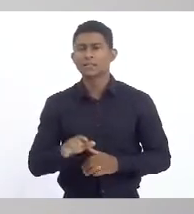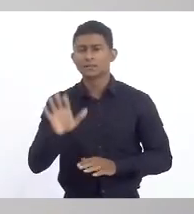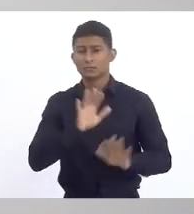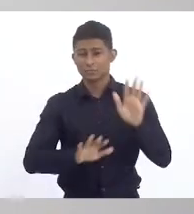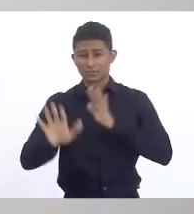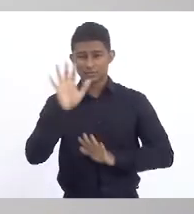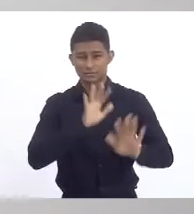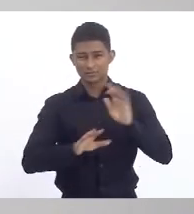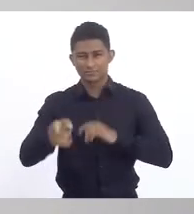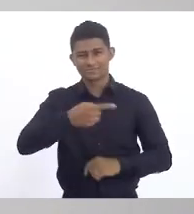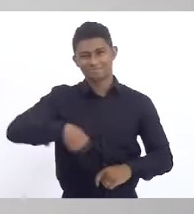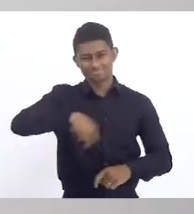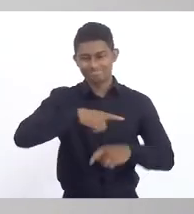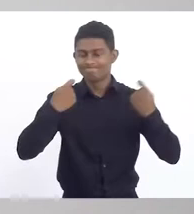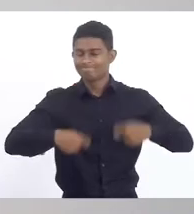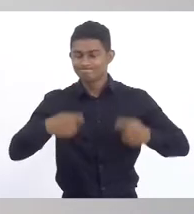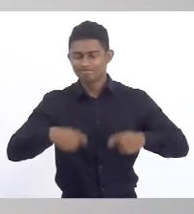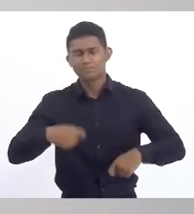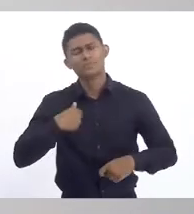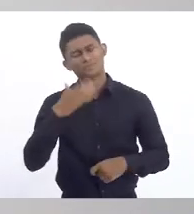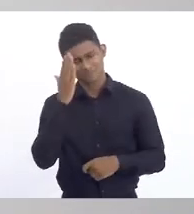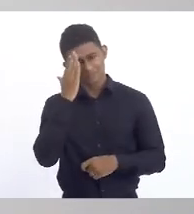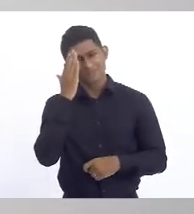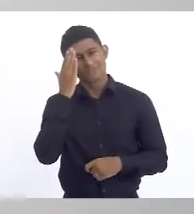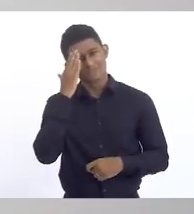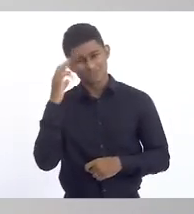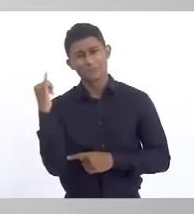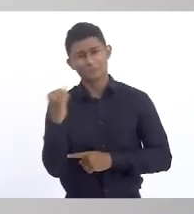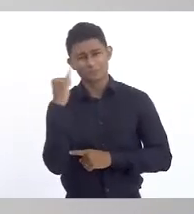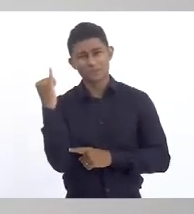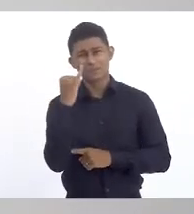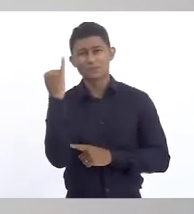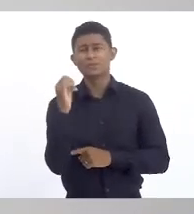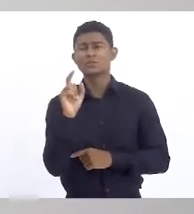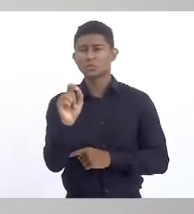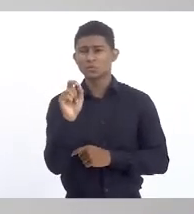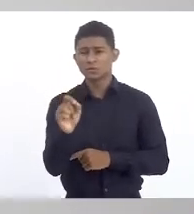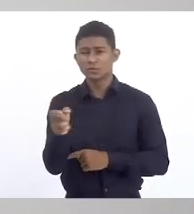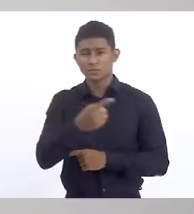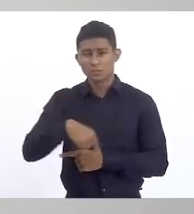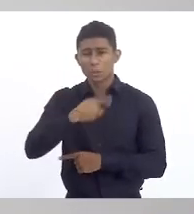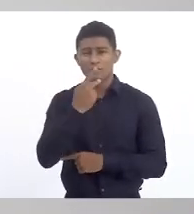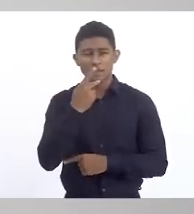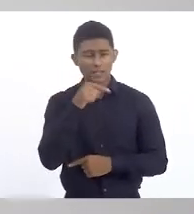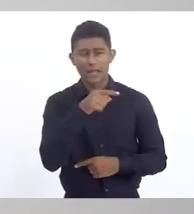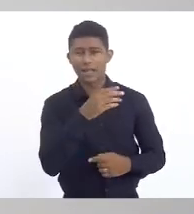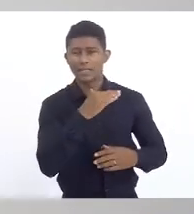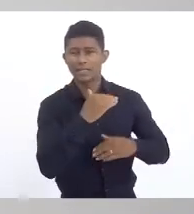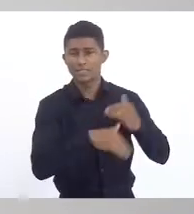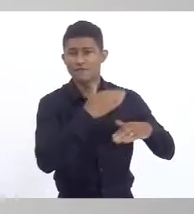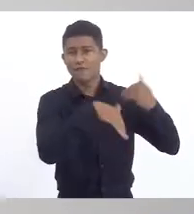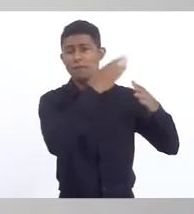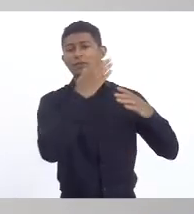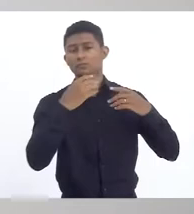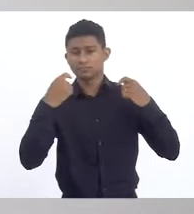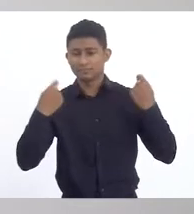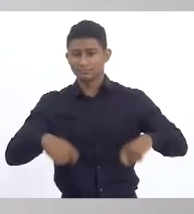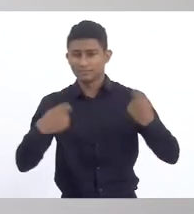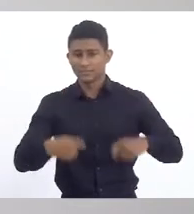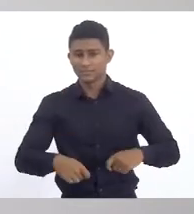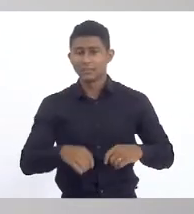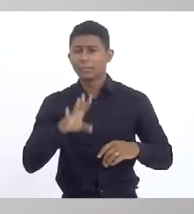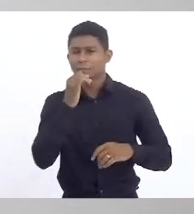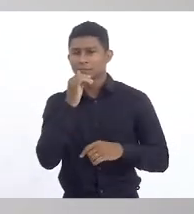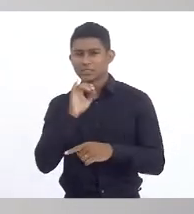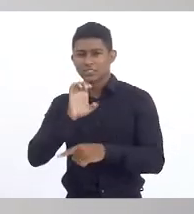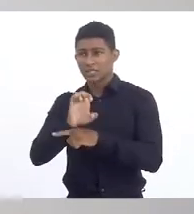gente tem que ter. Eu entendo a importância de amarrar com o desenvolvimento, trazer a questão do desenvolvimento, mas, diferente de outros